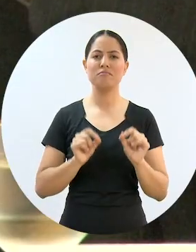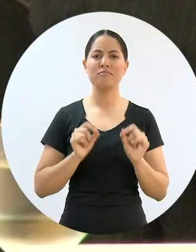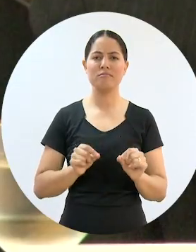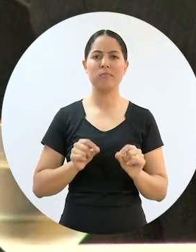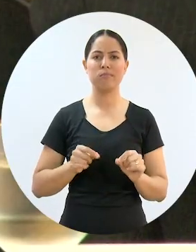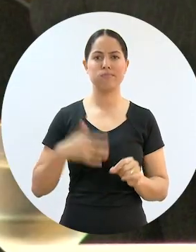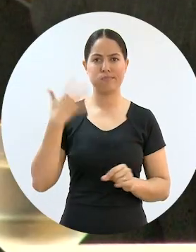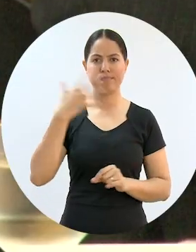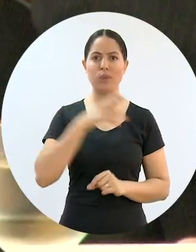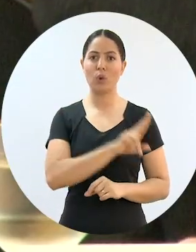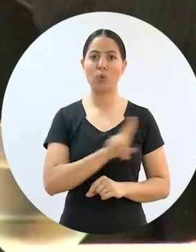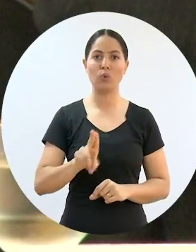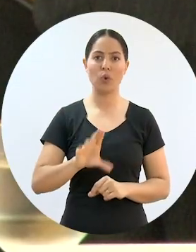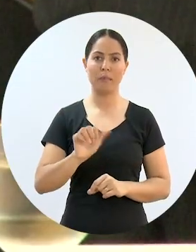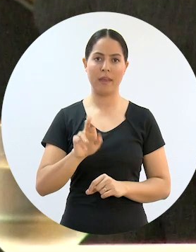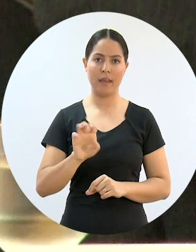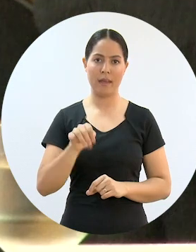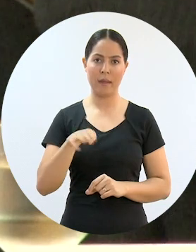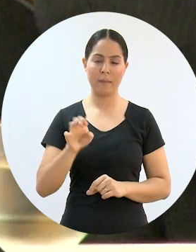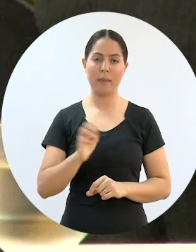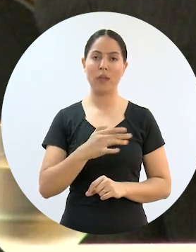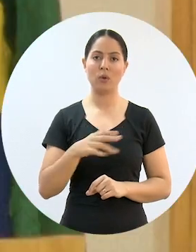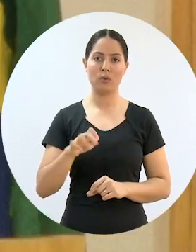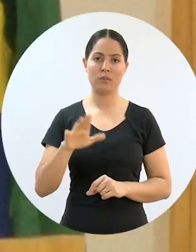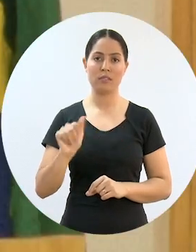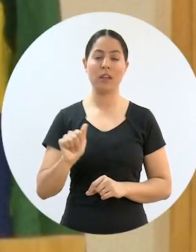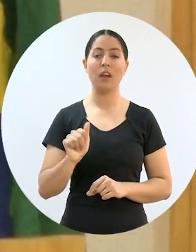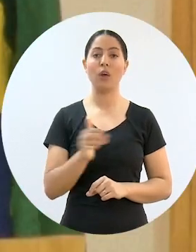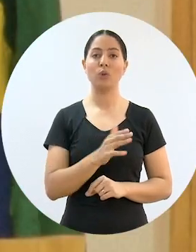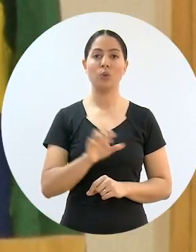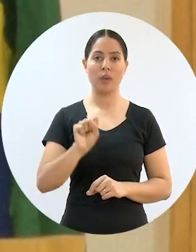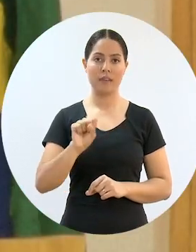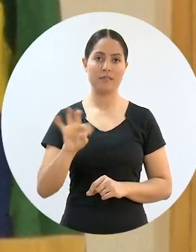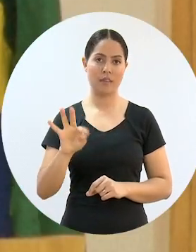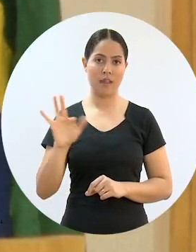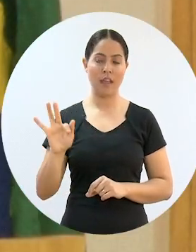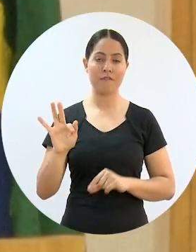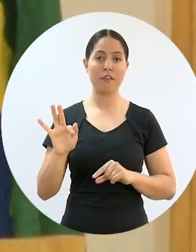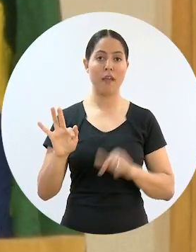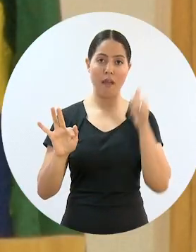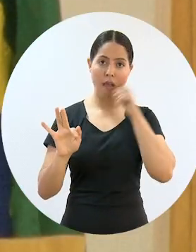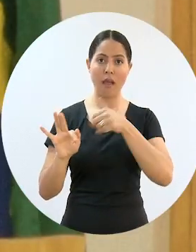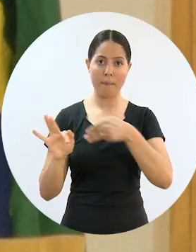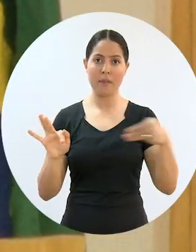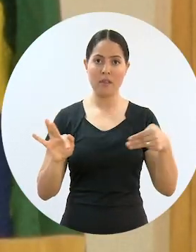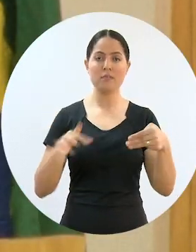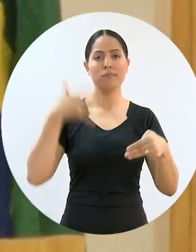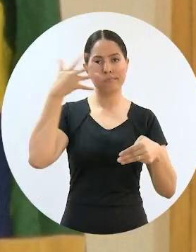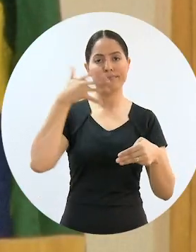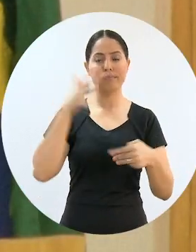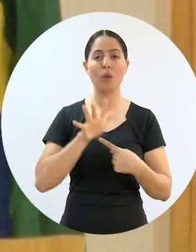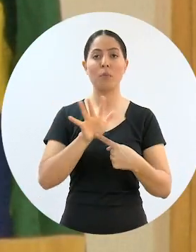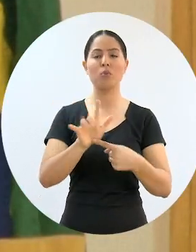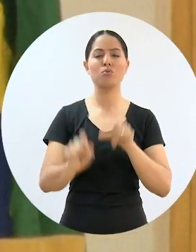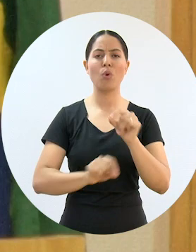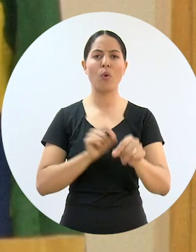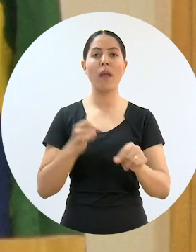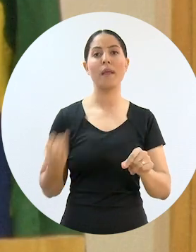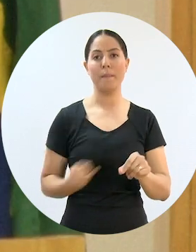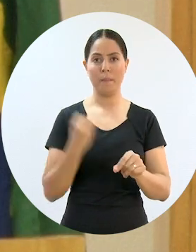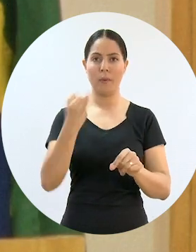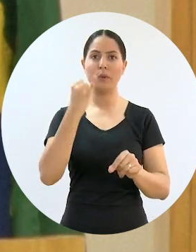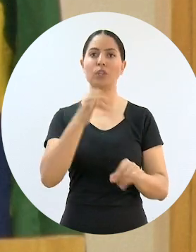pela ministra do Supremo Tribunal Federal, Carmen Lúcia, que abordou, dentre vários apontamentos, o dever do Estado,